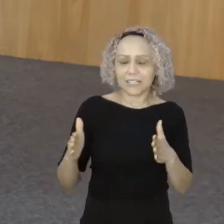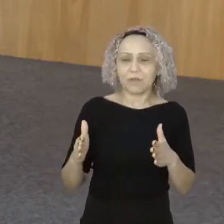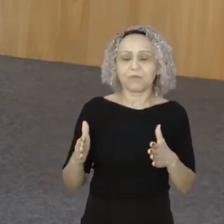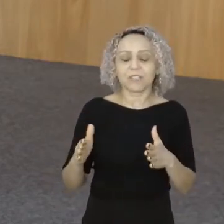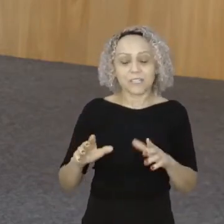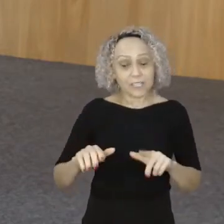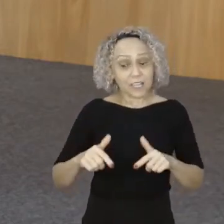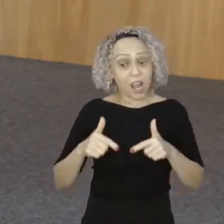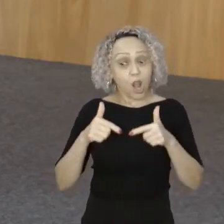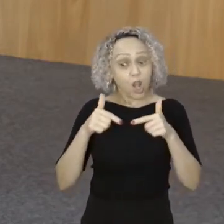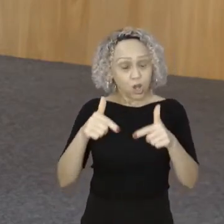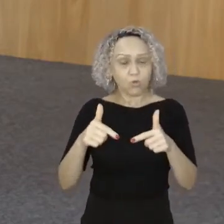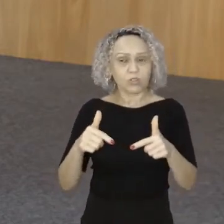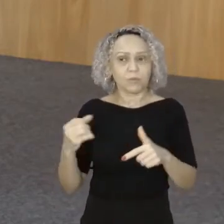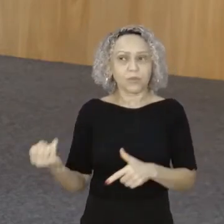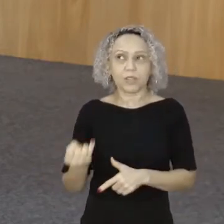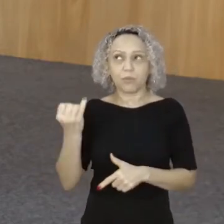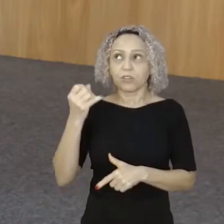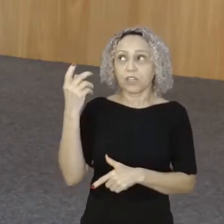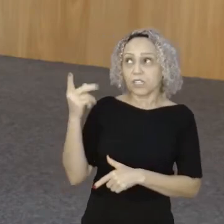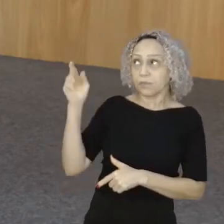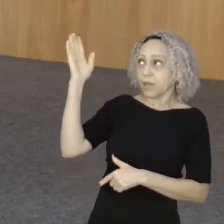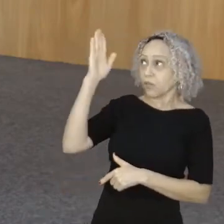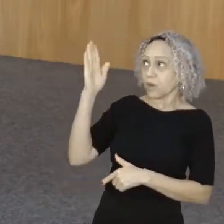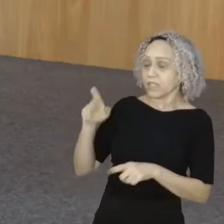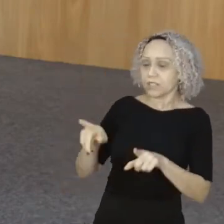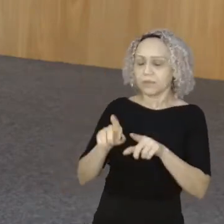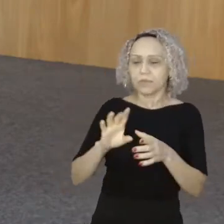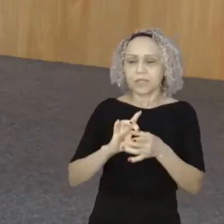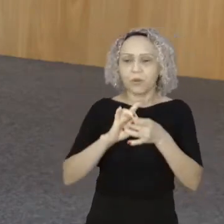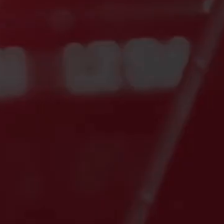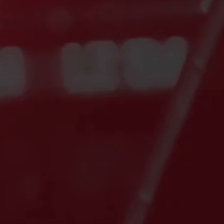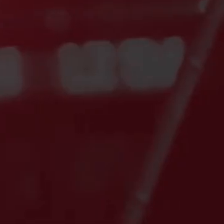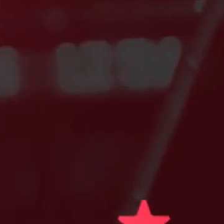aí para o Brasil da democracia. Um beijo para todo mundo.